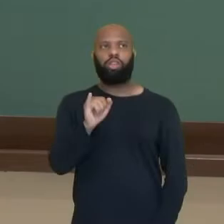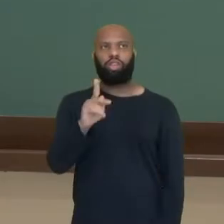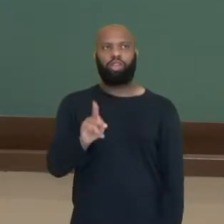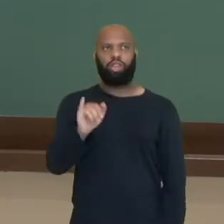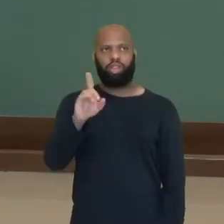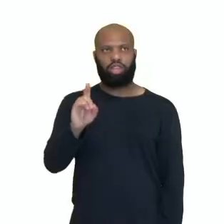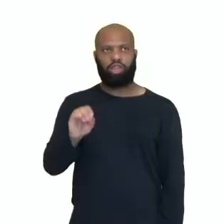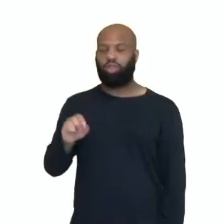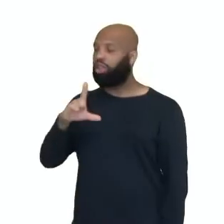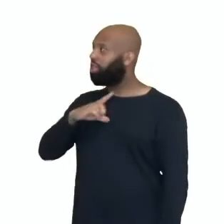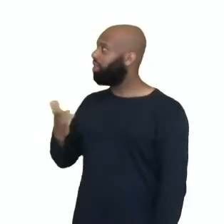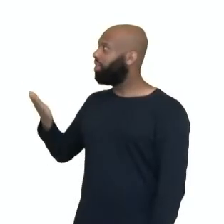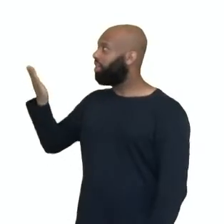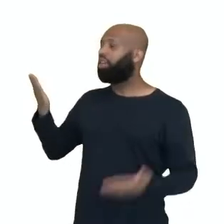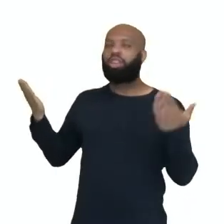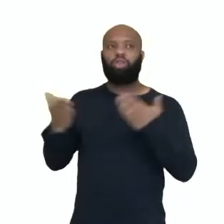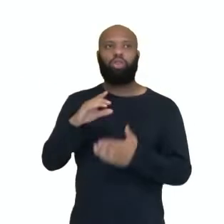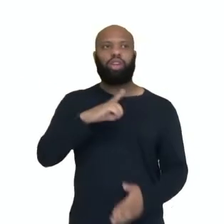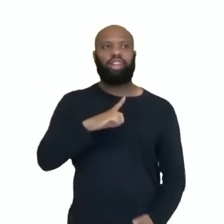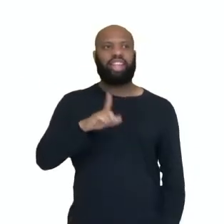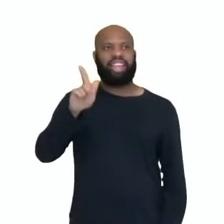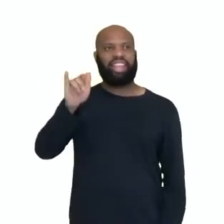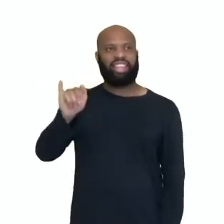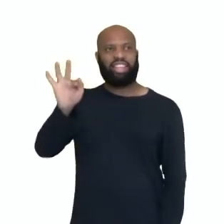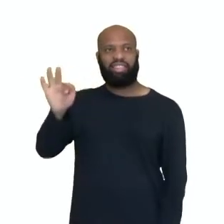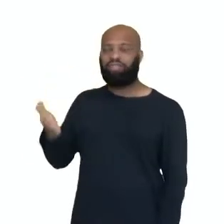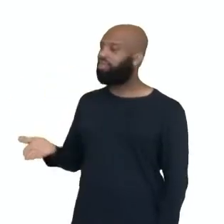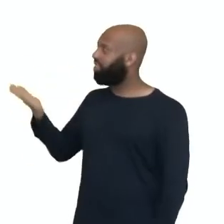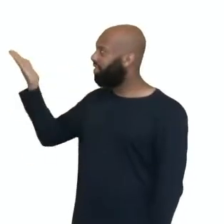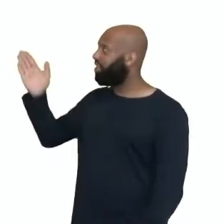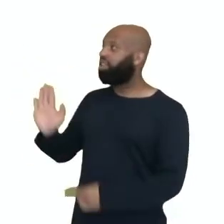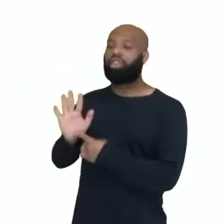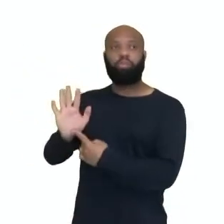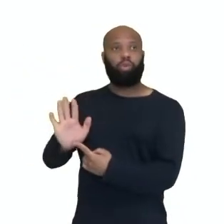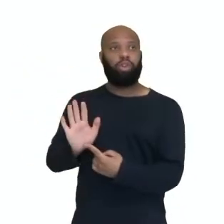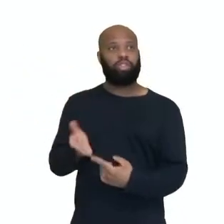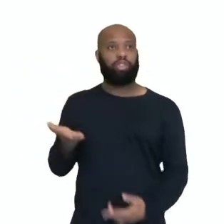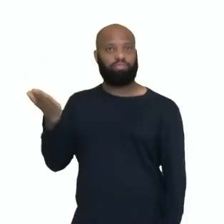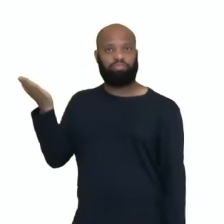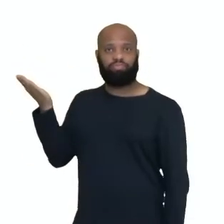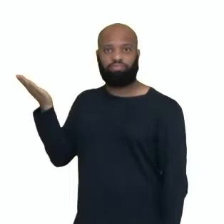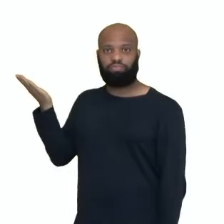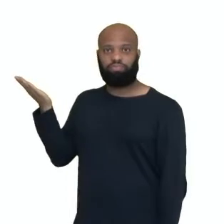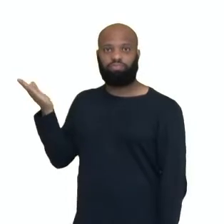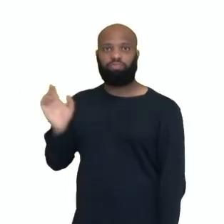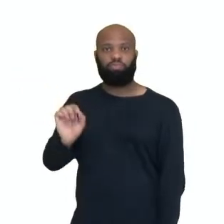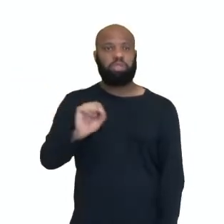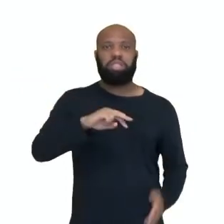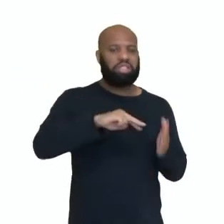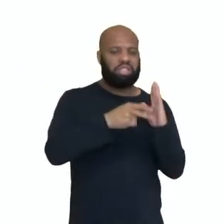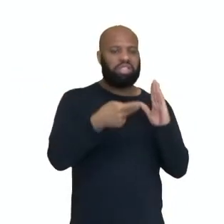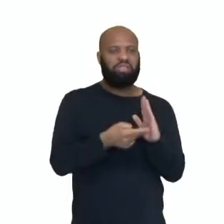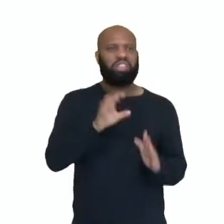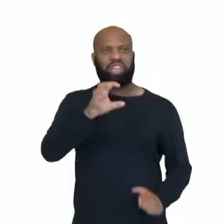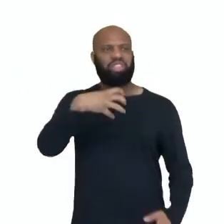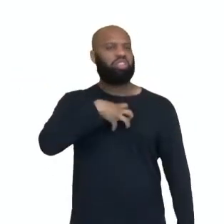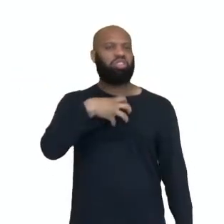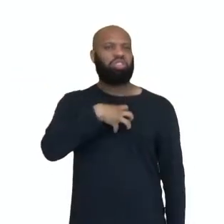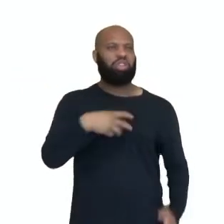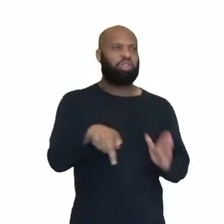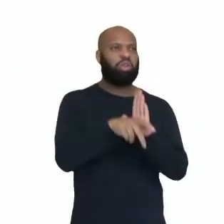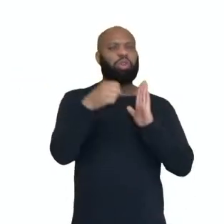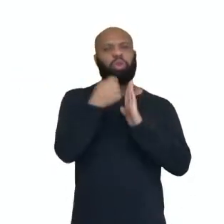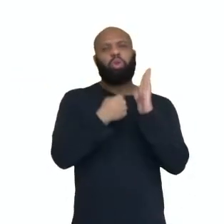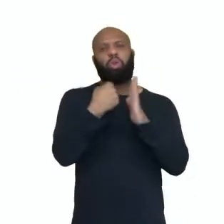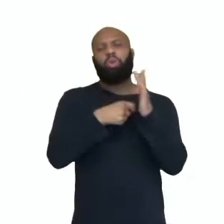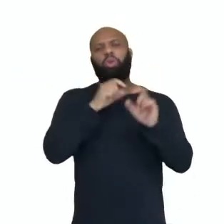Nós temos então duas animações já que mostram para vocês um pouquinho do que é esse estilo, o que é essa